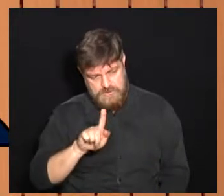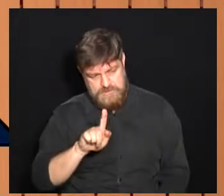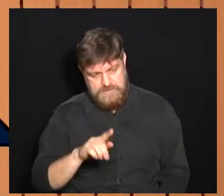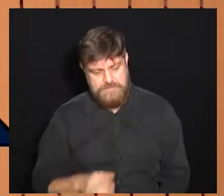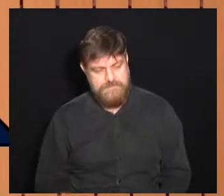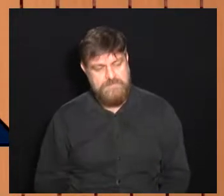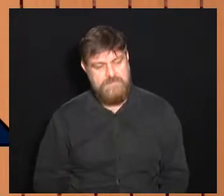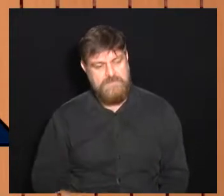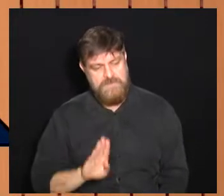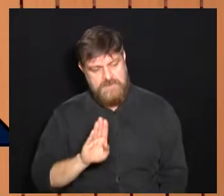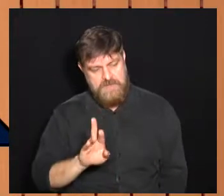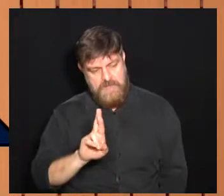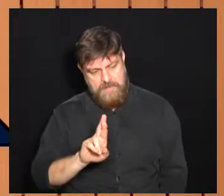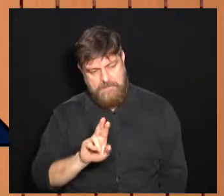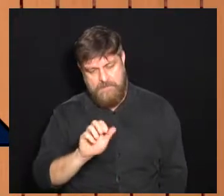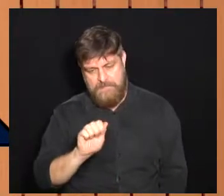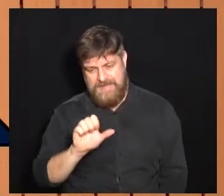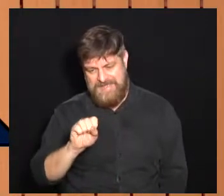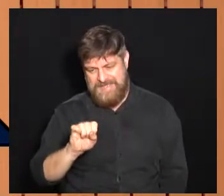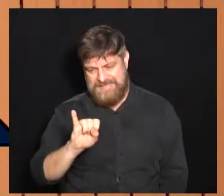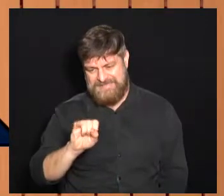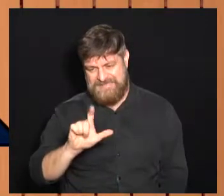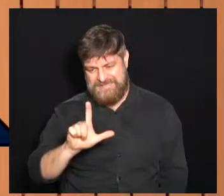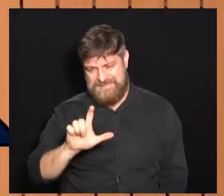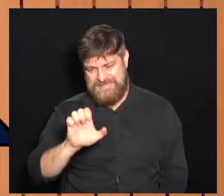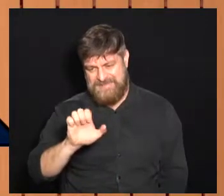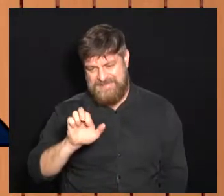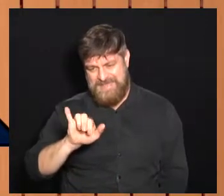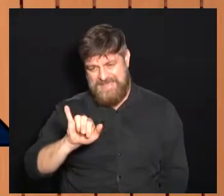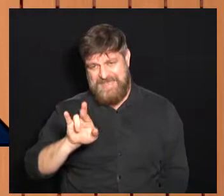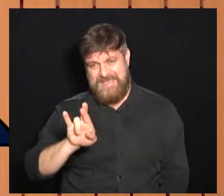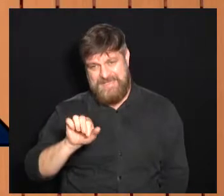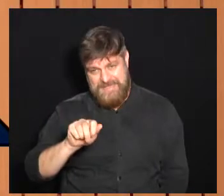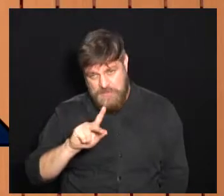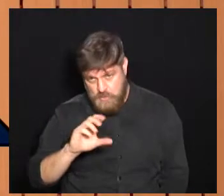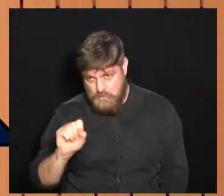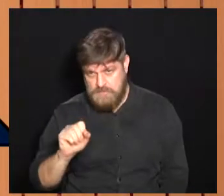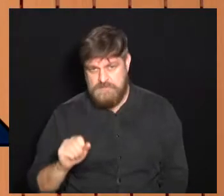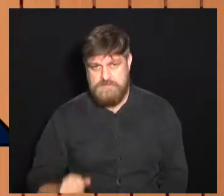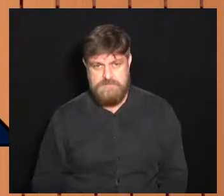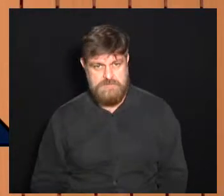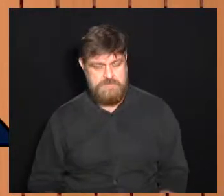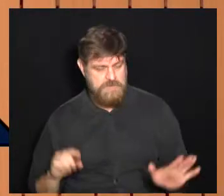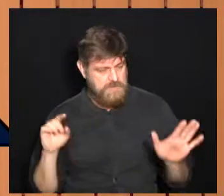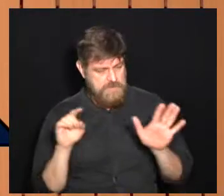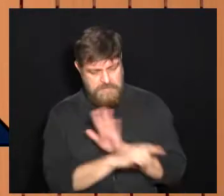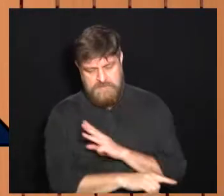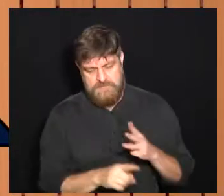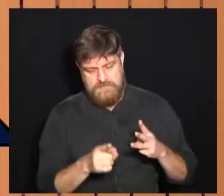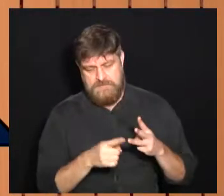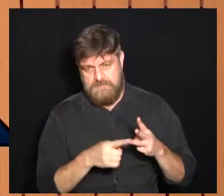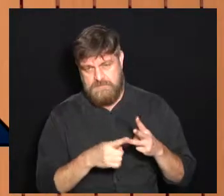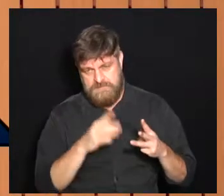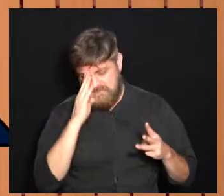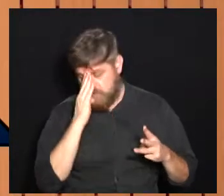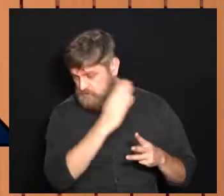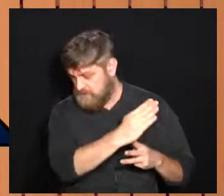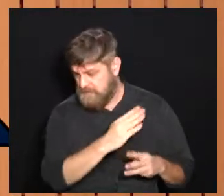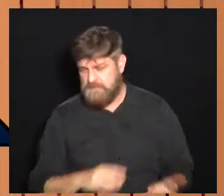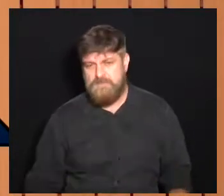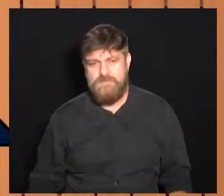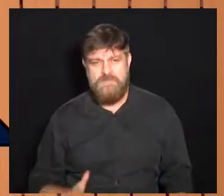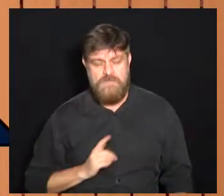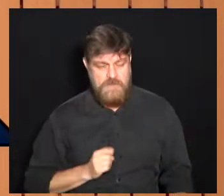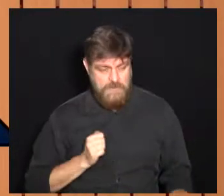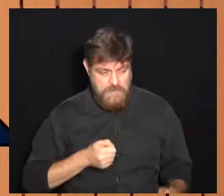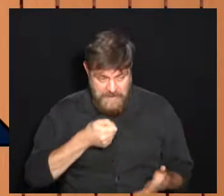Educacional Brasileirinhos. A terceira pergunta, estou sendo bem direto também, para a gente ganhar tempo, se é possível